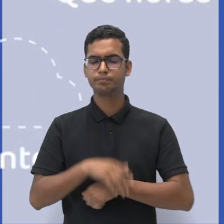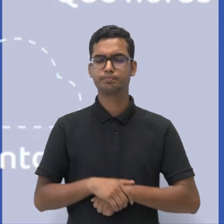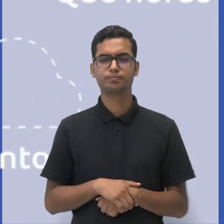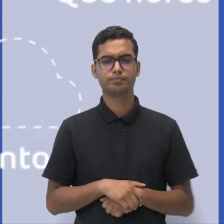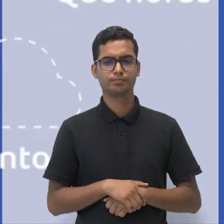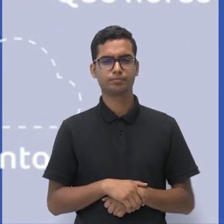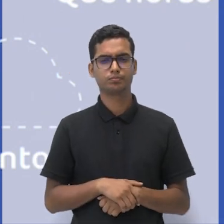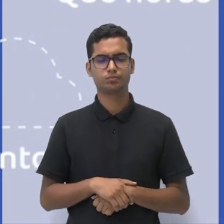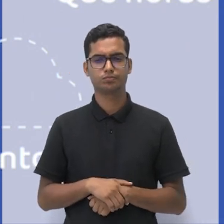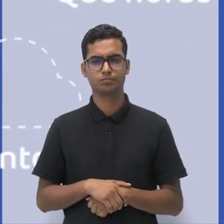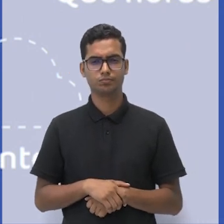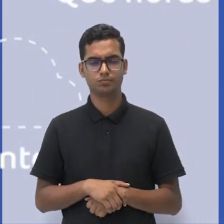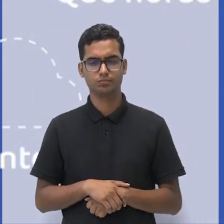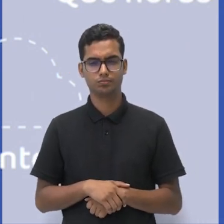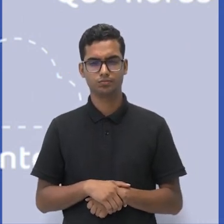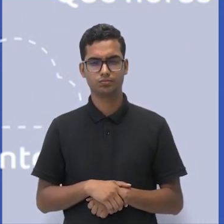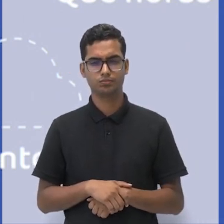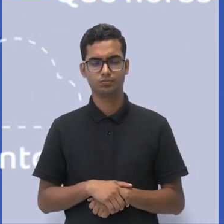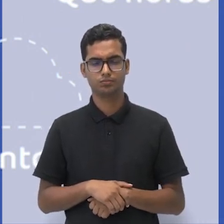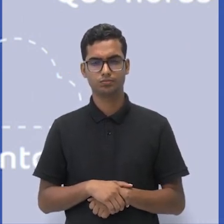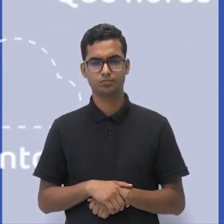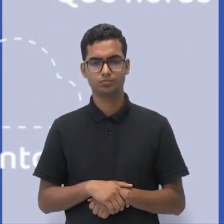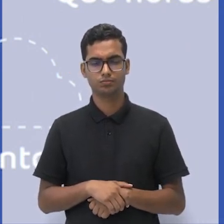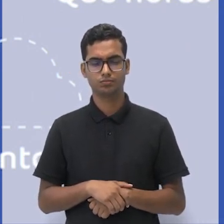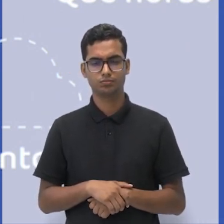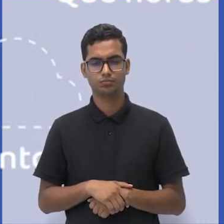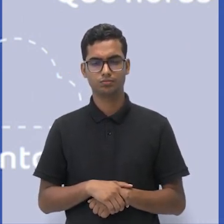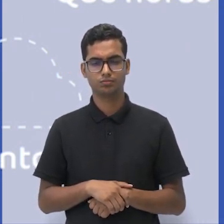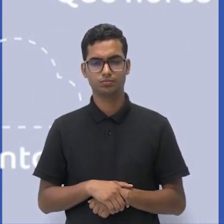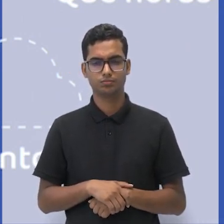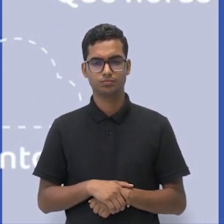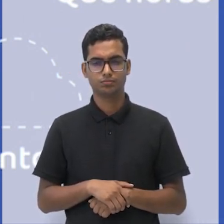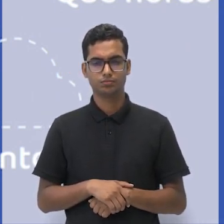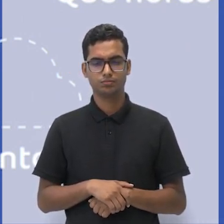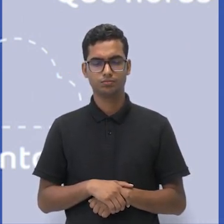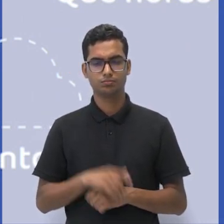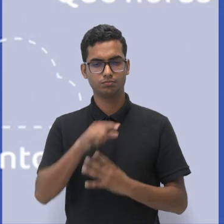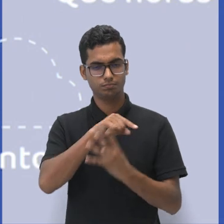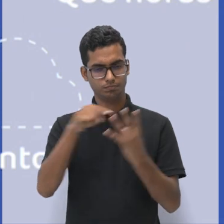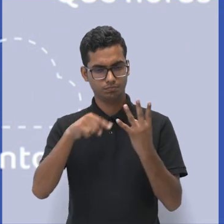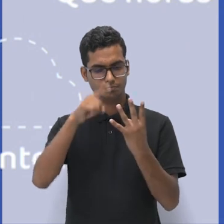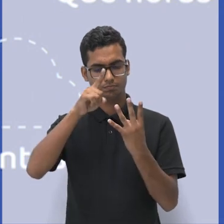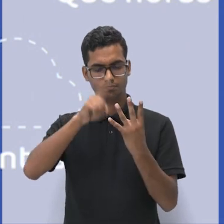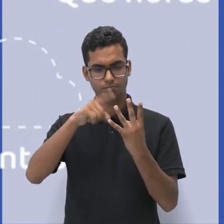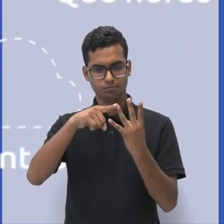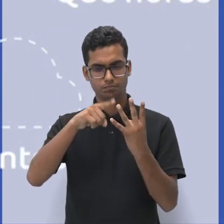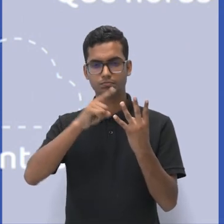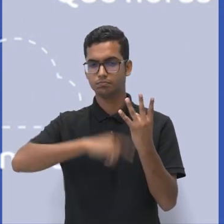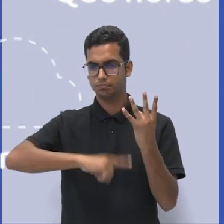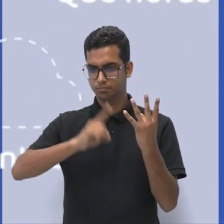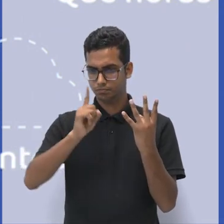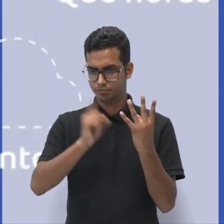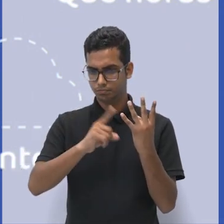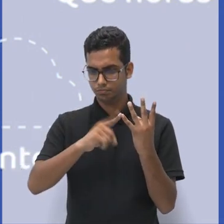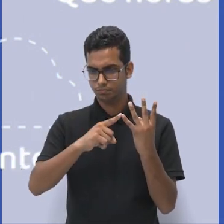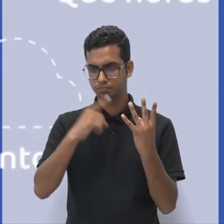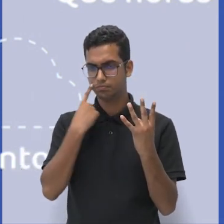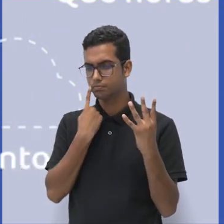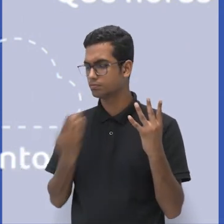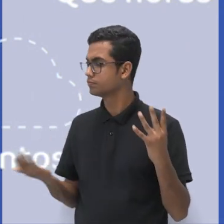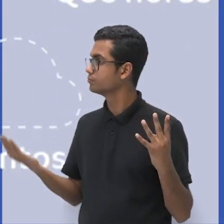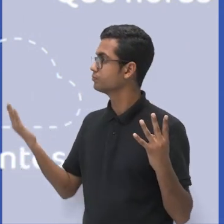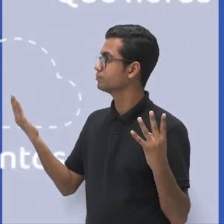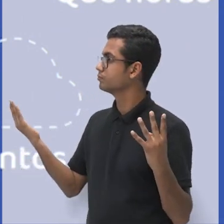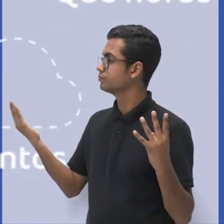Então, where é onde, what, qual ou o que, who é quem, what